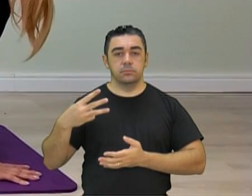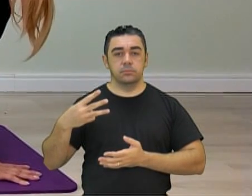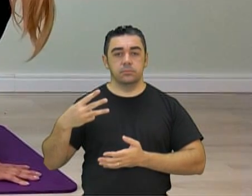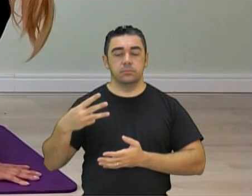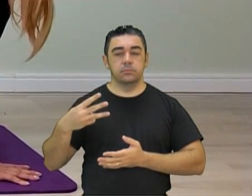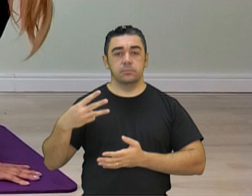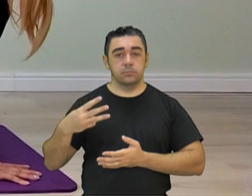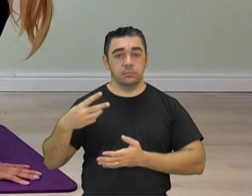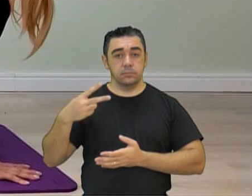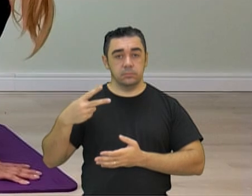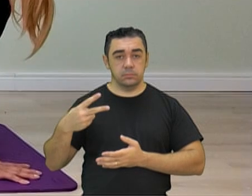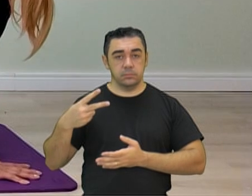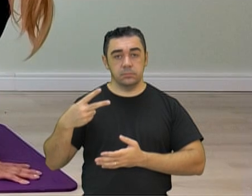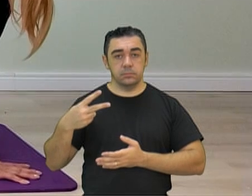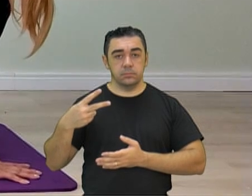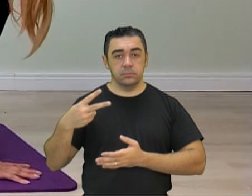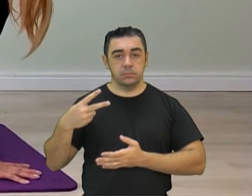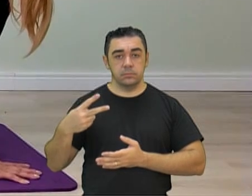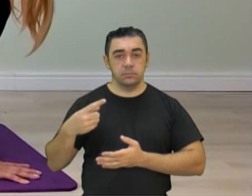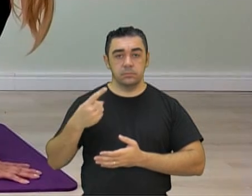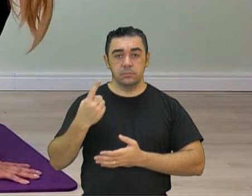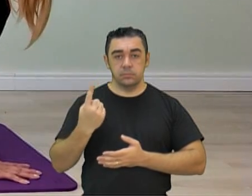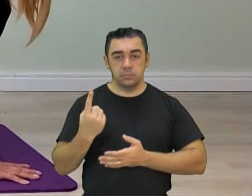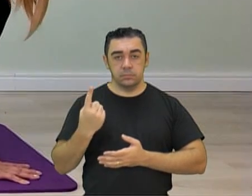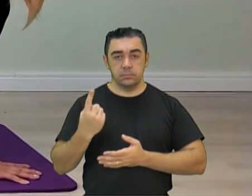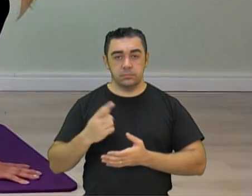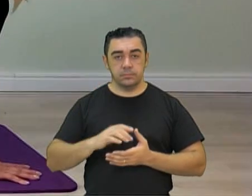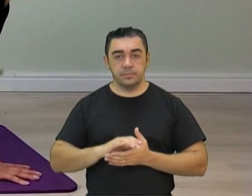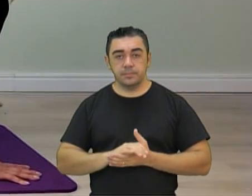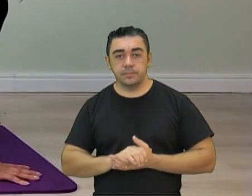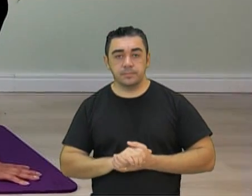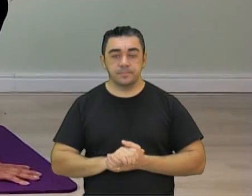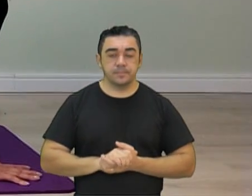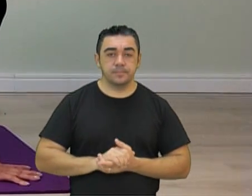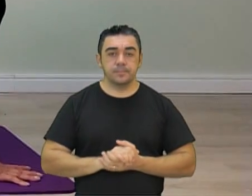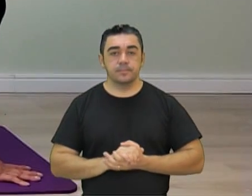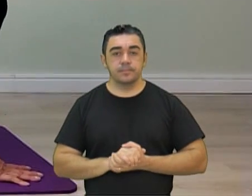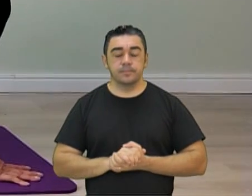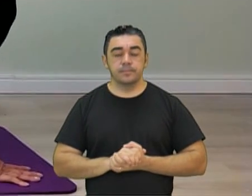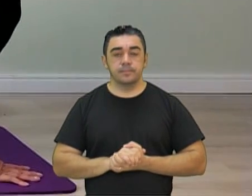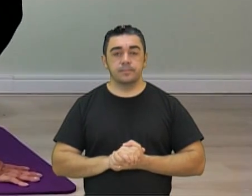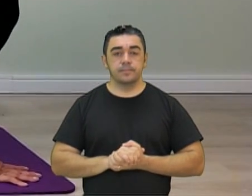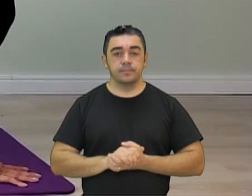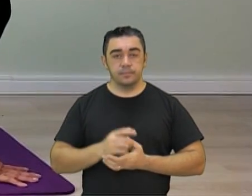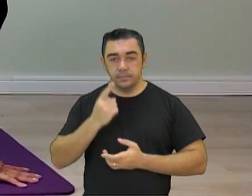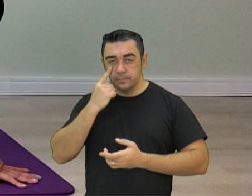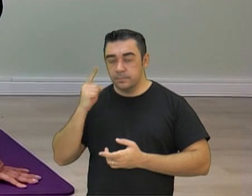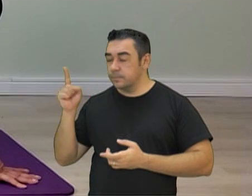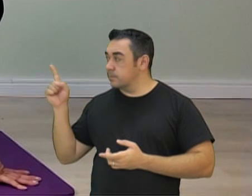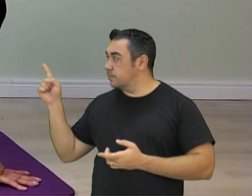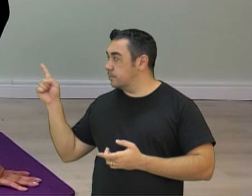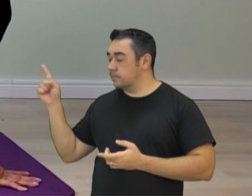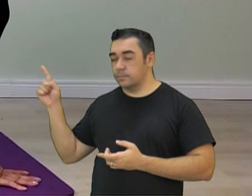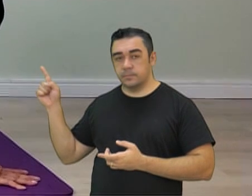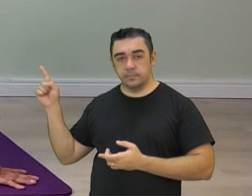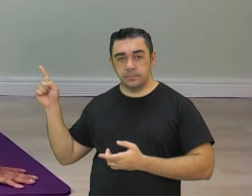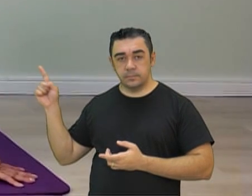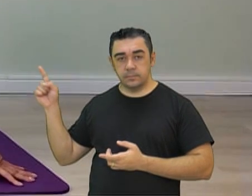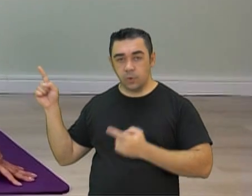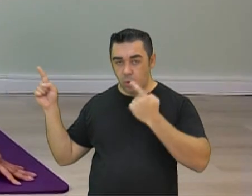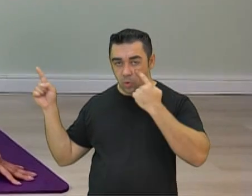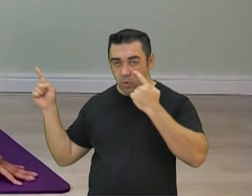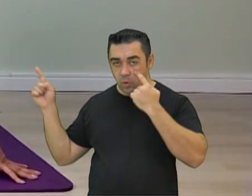3, 2, 1. Volta lá. Descanse sua perna lá no chão,